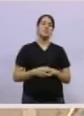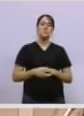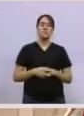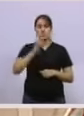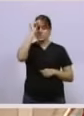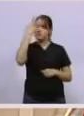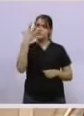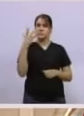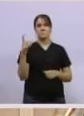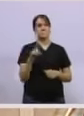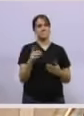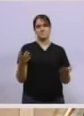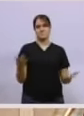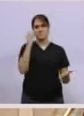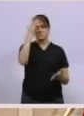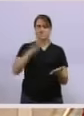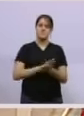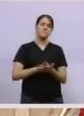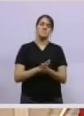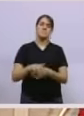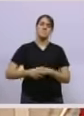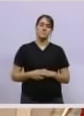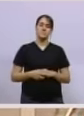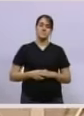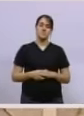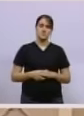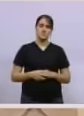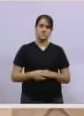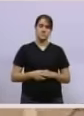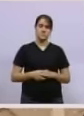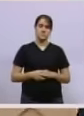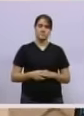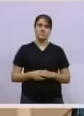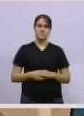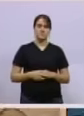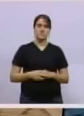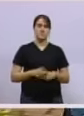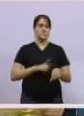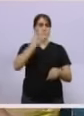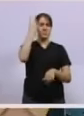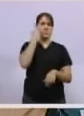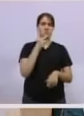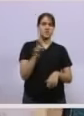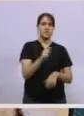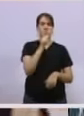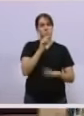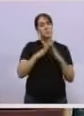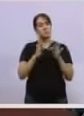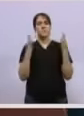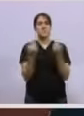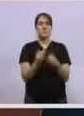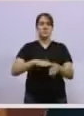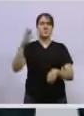Resolveu alguma coisa? Pelo menos aquele período de sobriedade a família foi mais feliz, com certeza. E naquele período